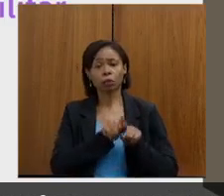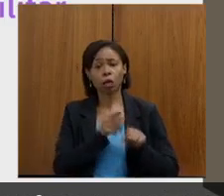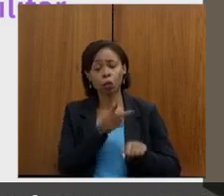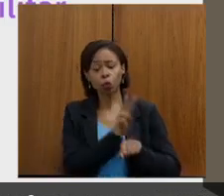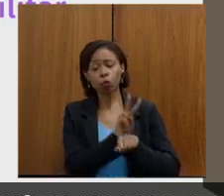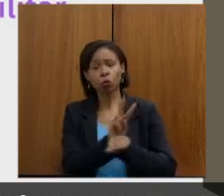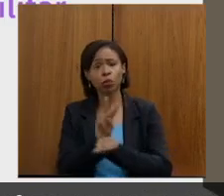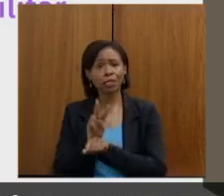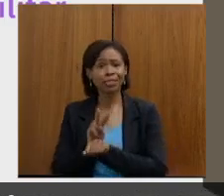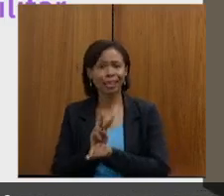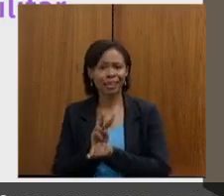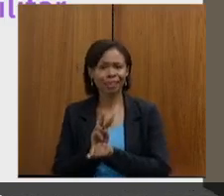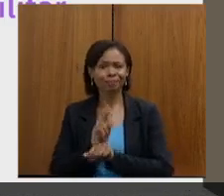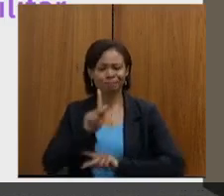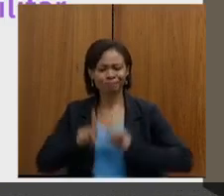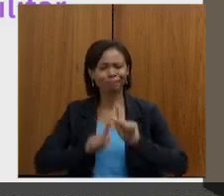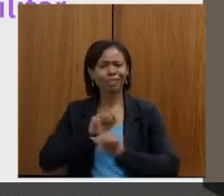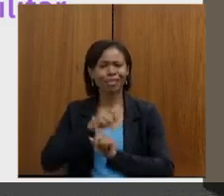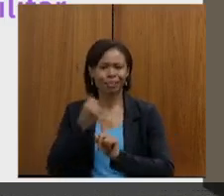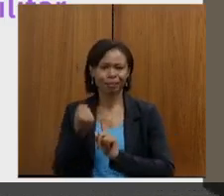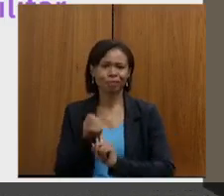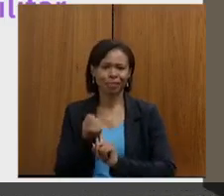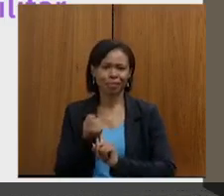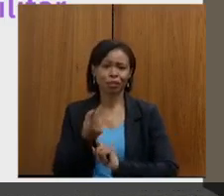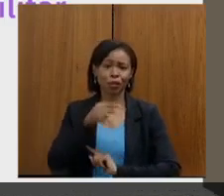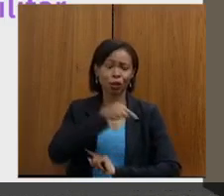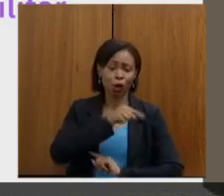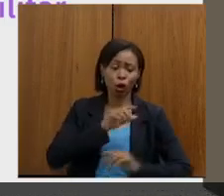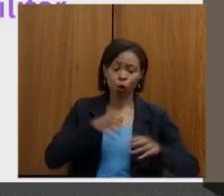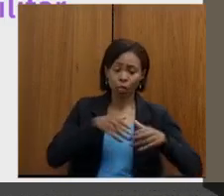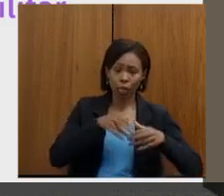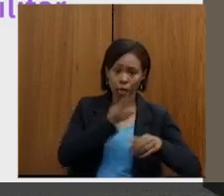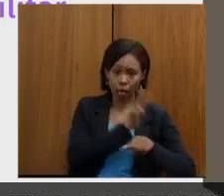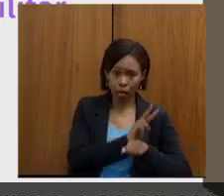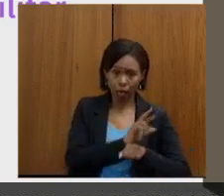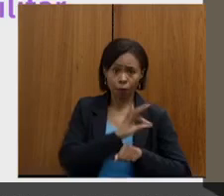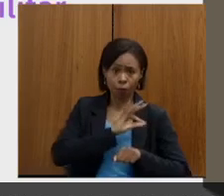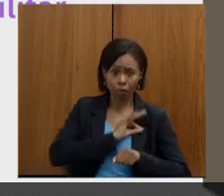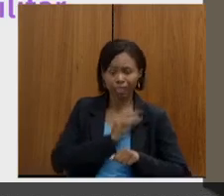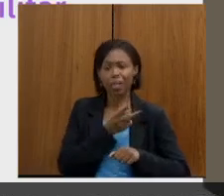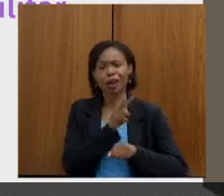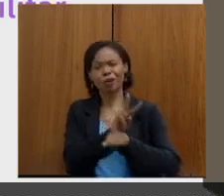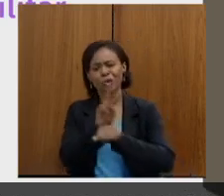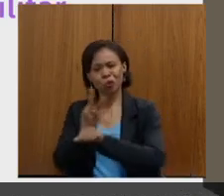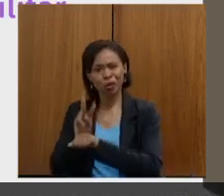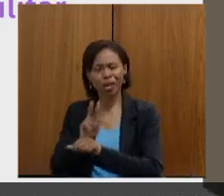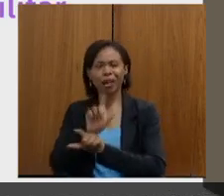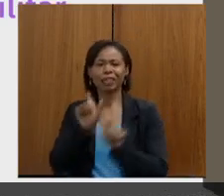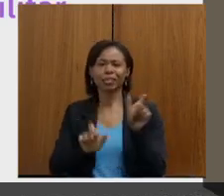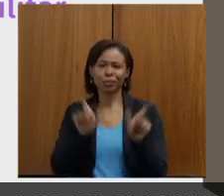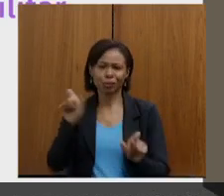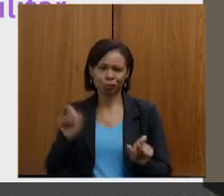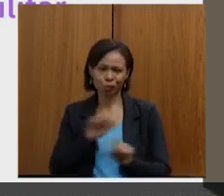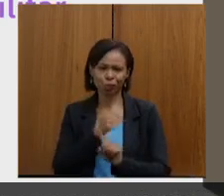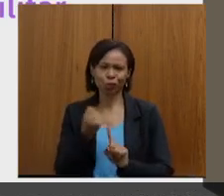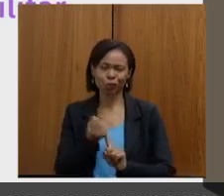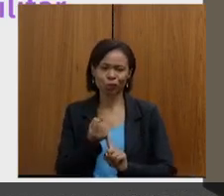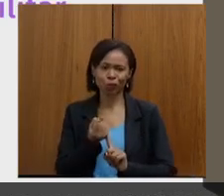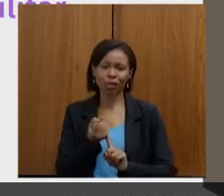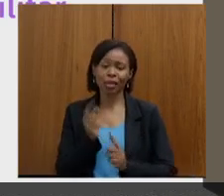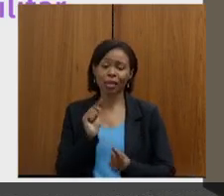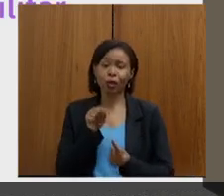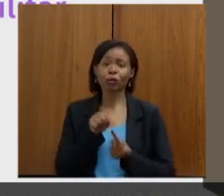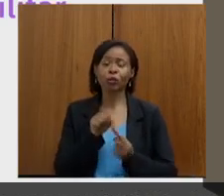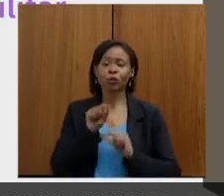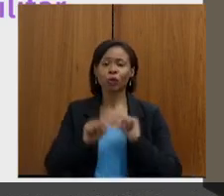cuidar da inscrição significa cuidar das pessoas e a nossa e as nossas estratégias estão e nesse sentido de garantir o bem-estar EA qualidade